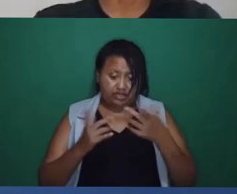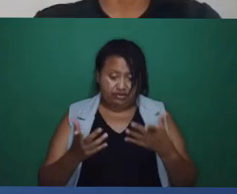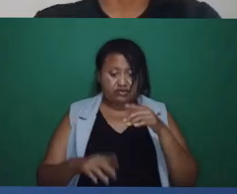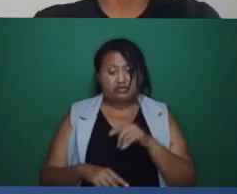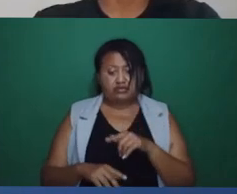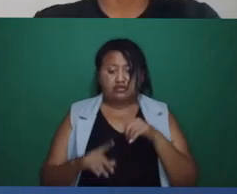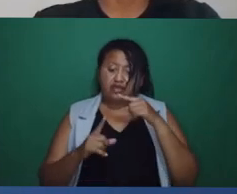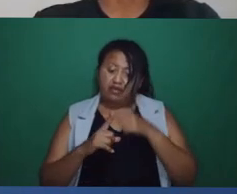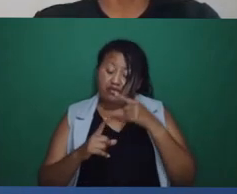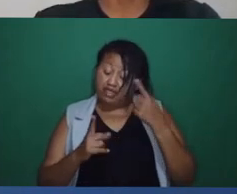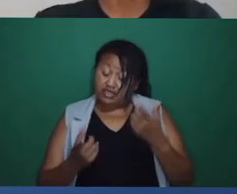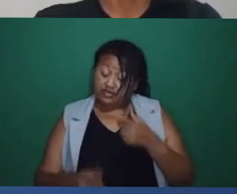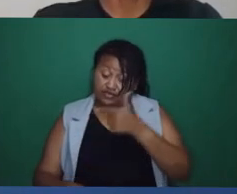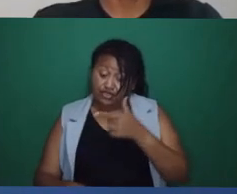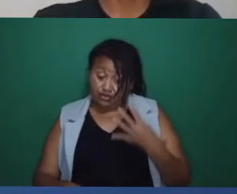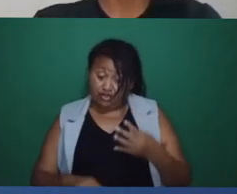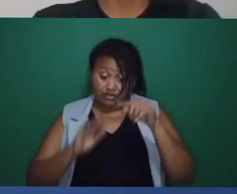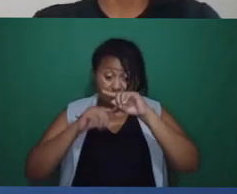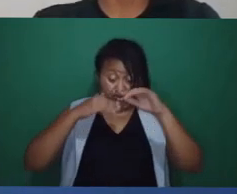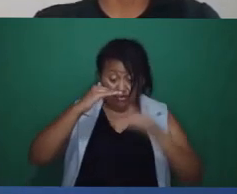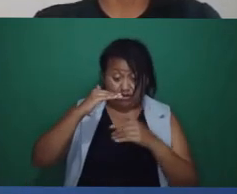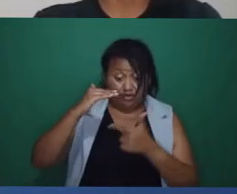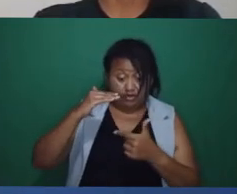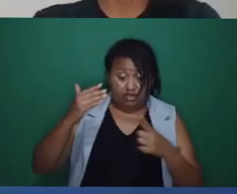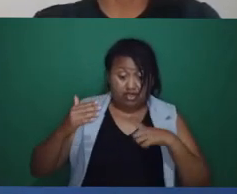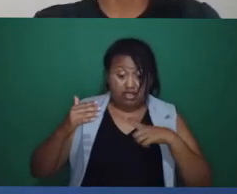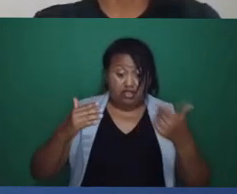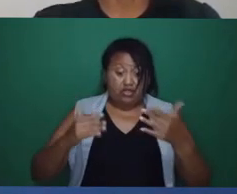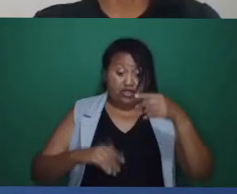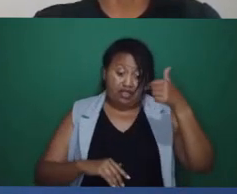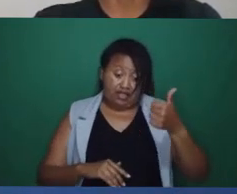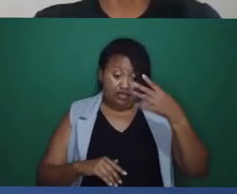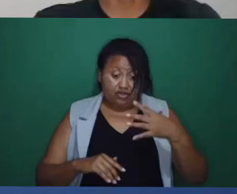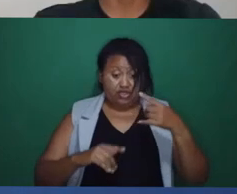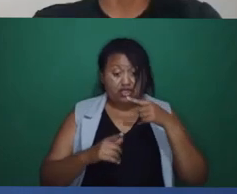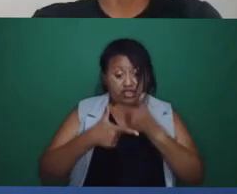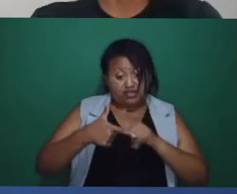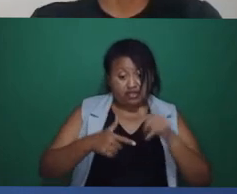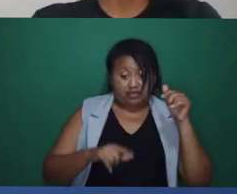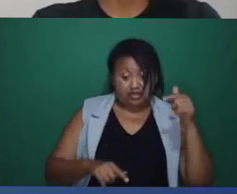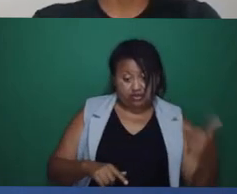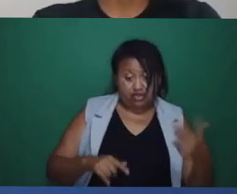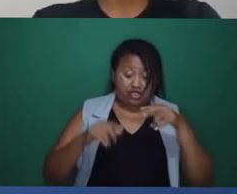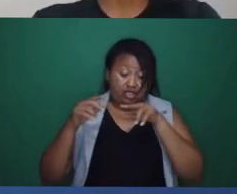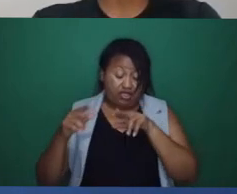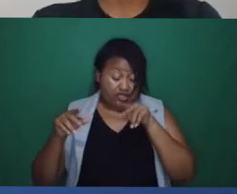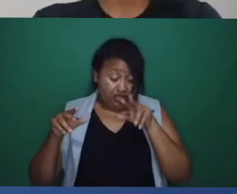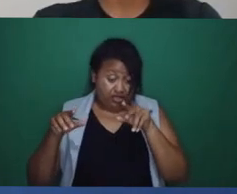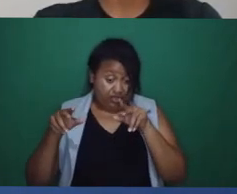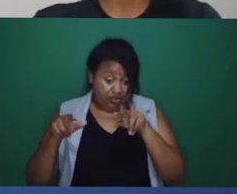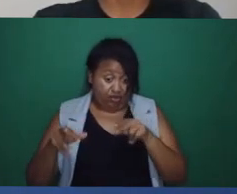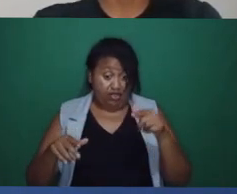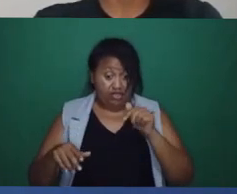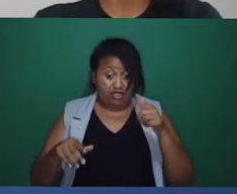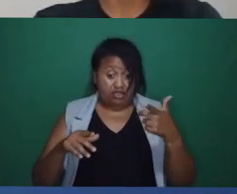10 mais 24 sobre 2 E aí eu tenho 14 dividido para 2 = 7 e duas linhas